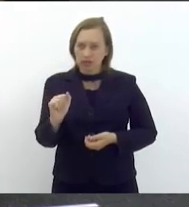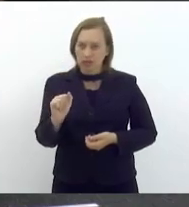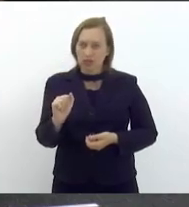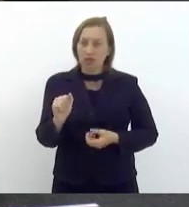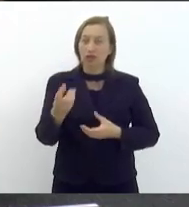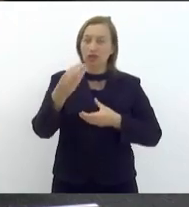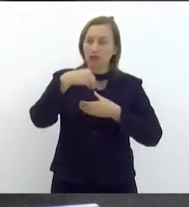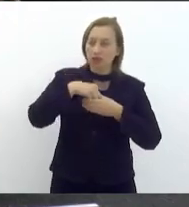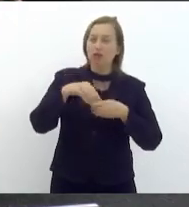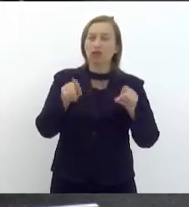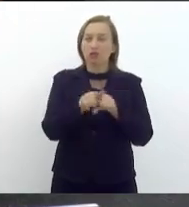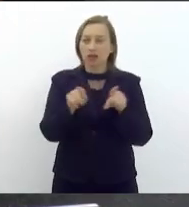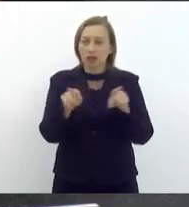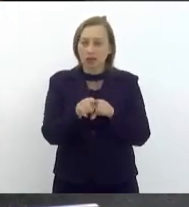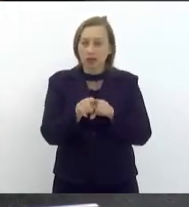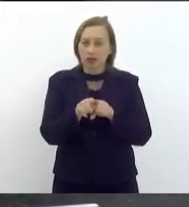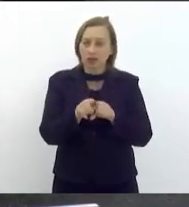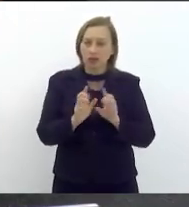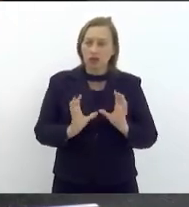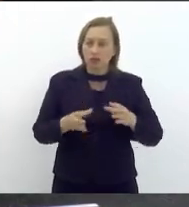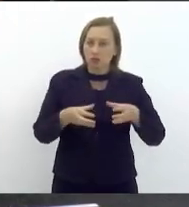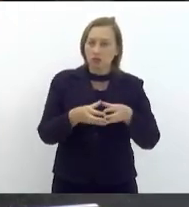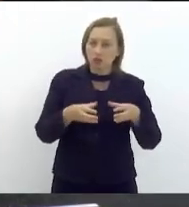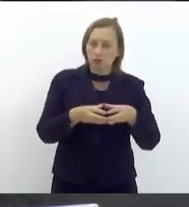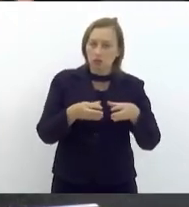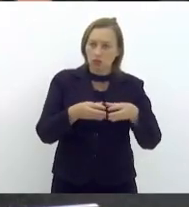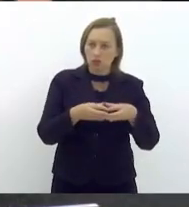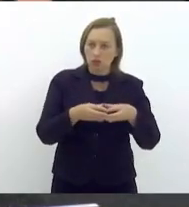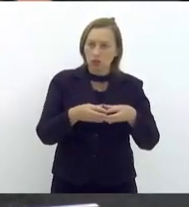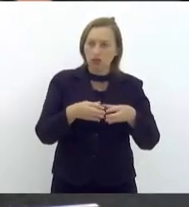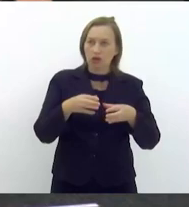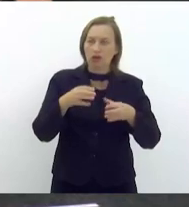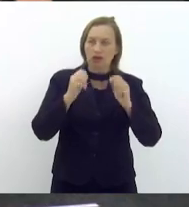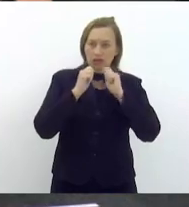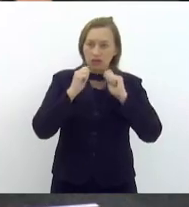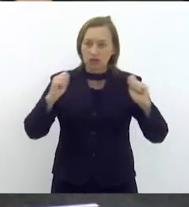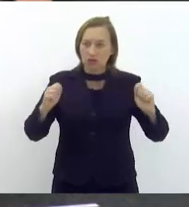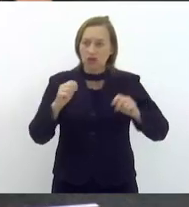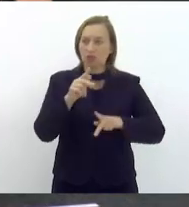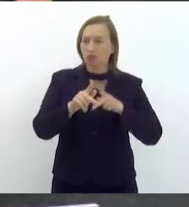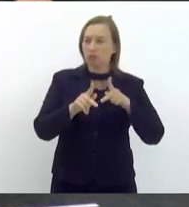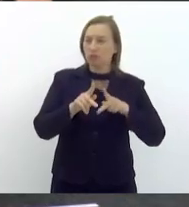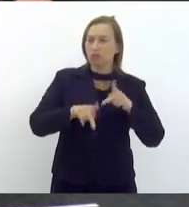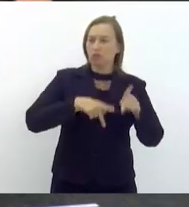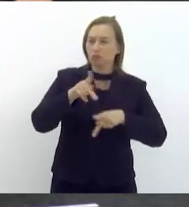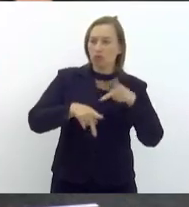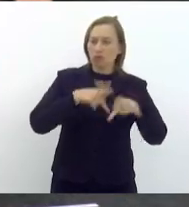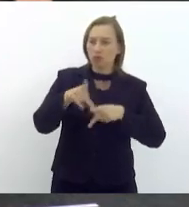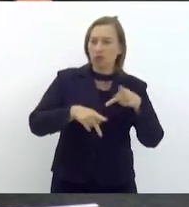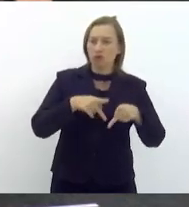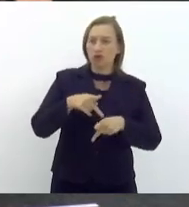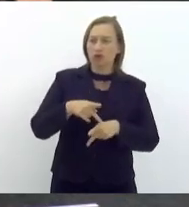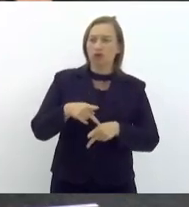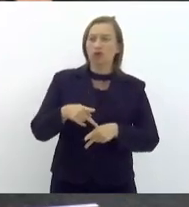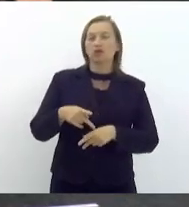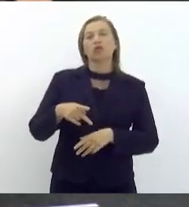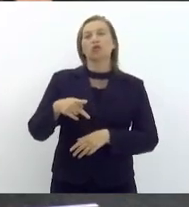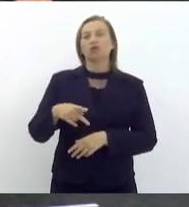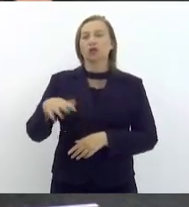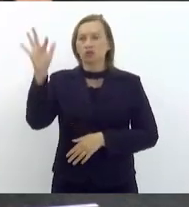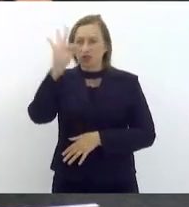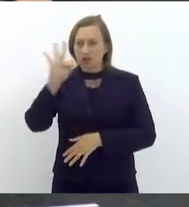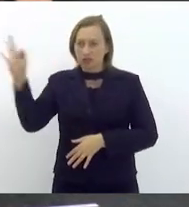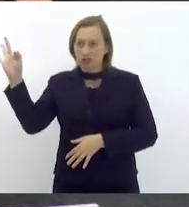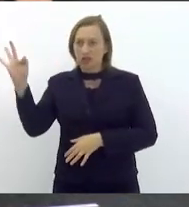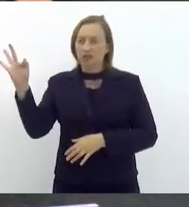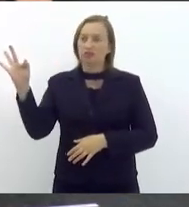também o núcleo de assessoria Popular Luiza mahin que é da Universidade Federal do Rio de Janeiro para